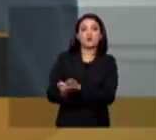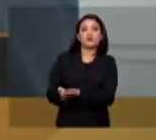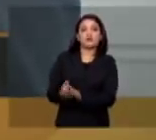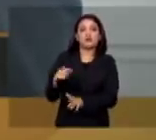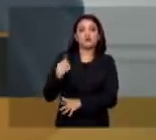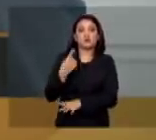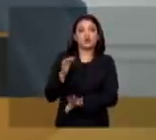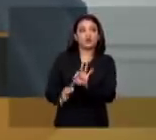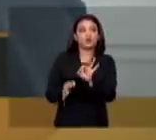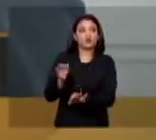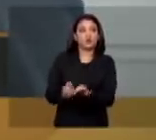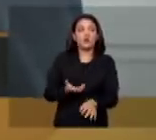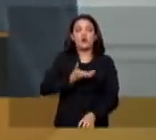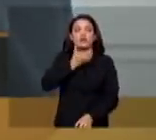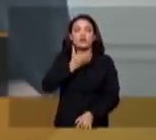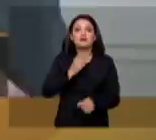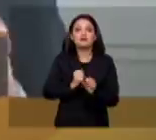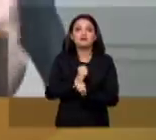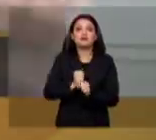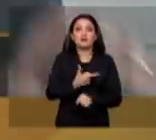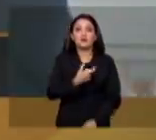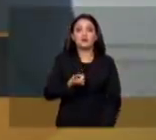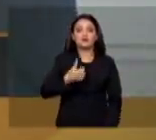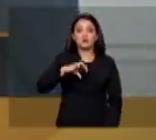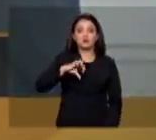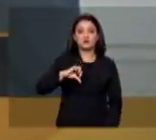de 2019,